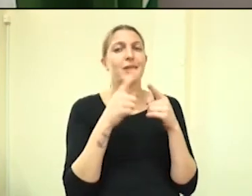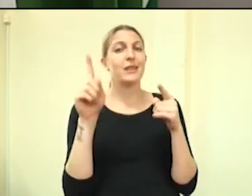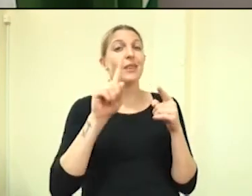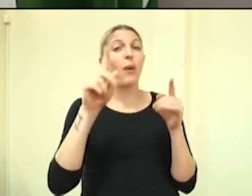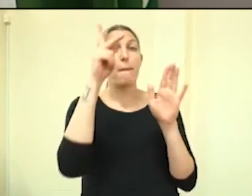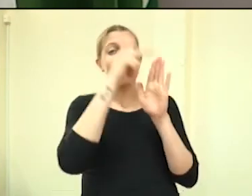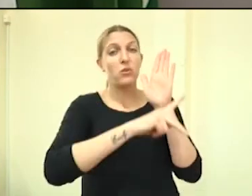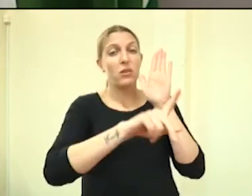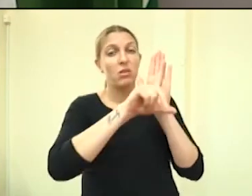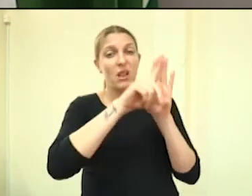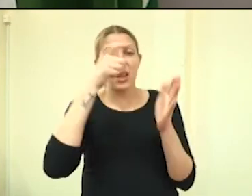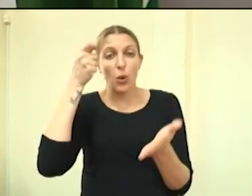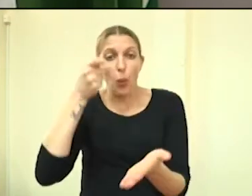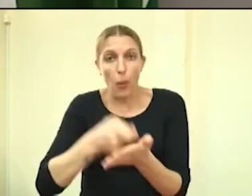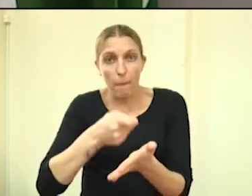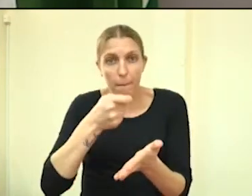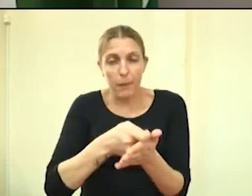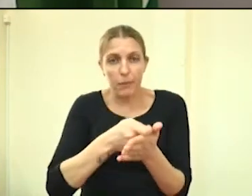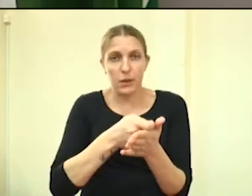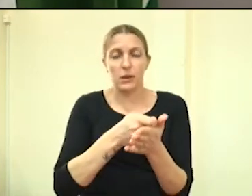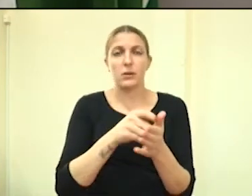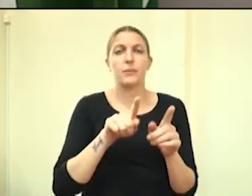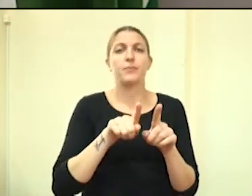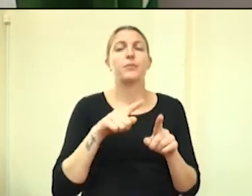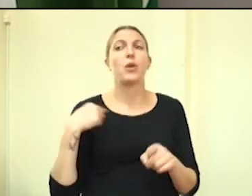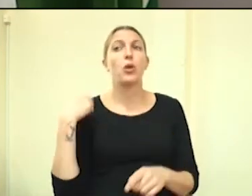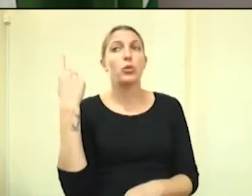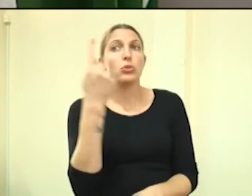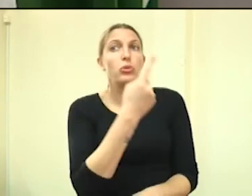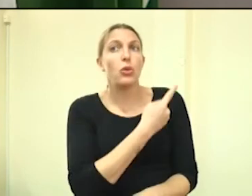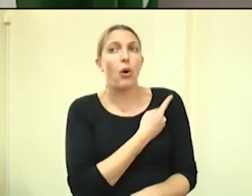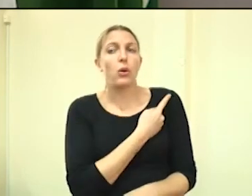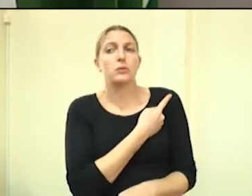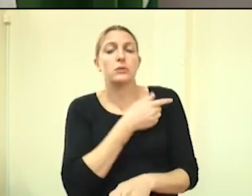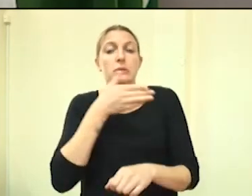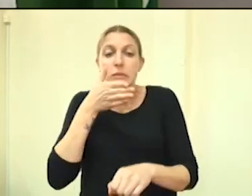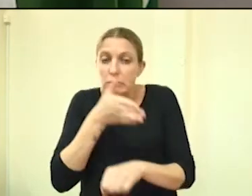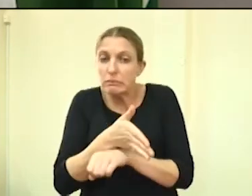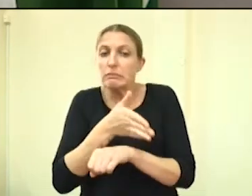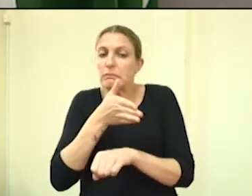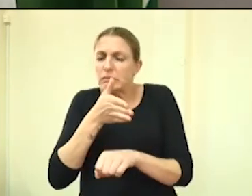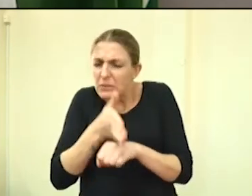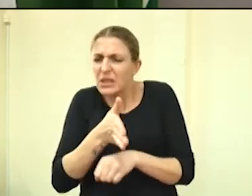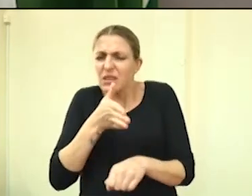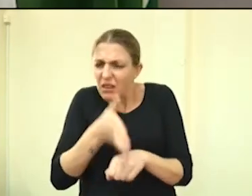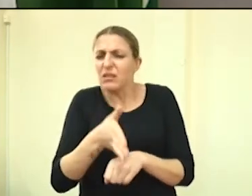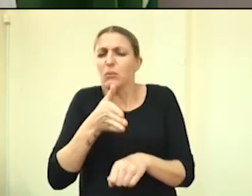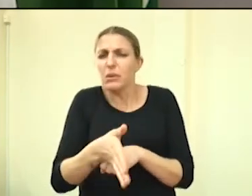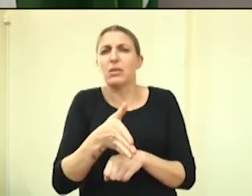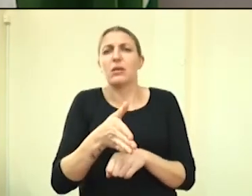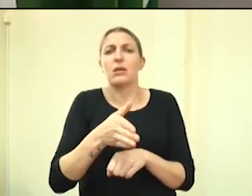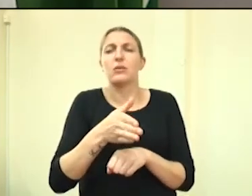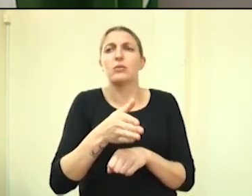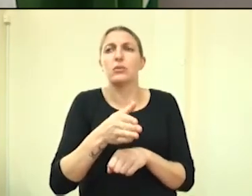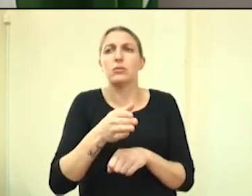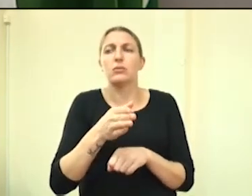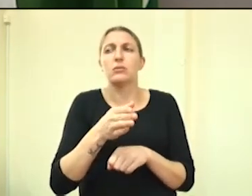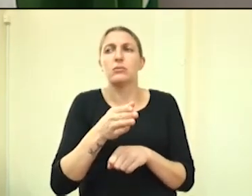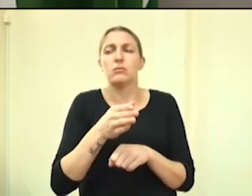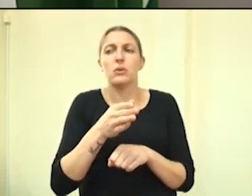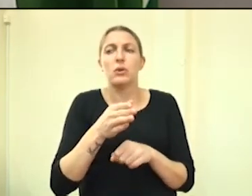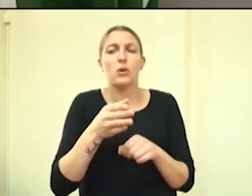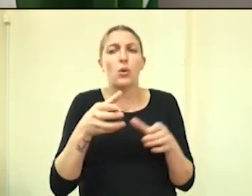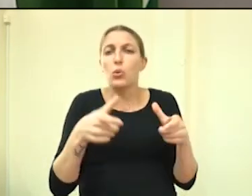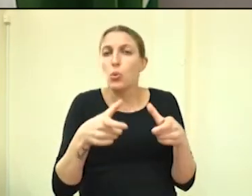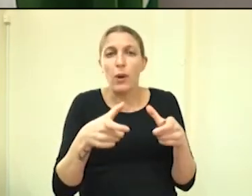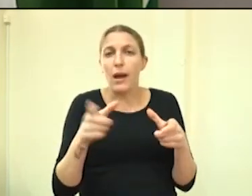Nós estamos interferindo na casa do vizinho. E isso nós, legisladores, precisamos ter consciência.